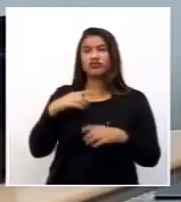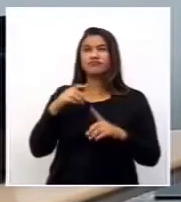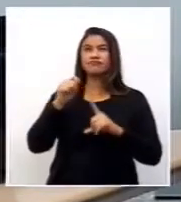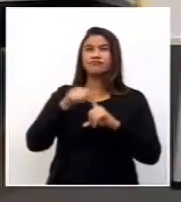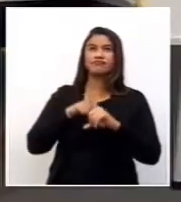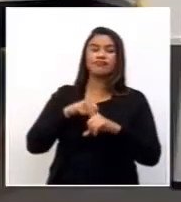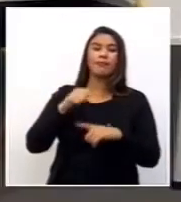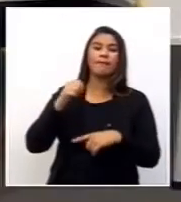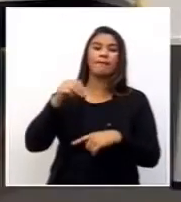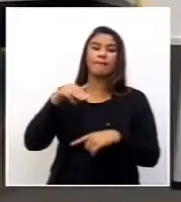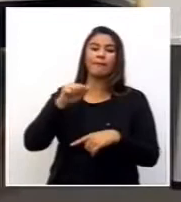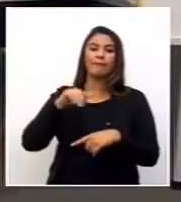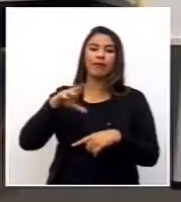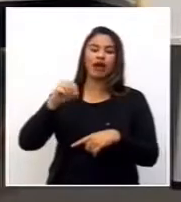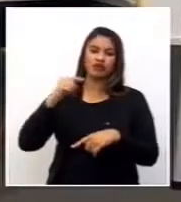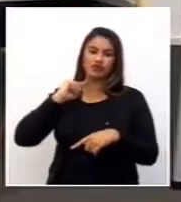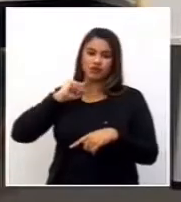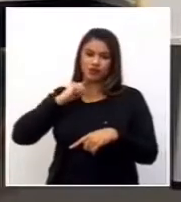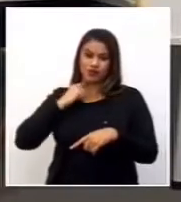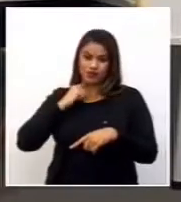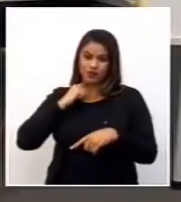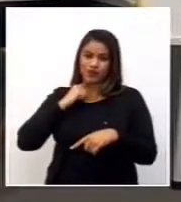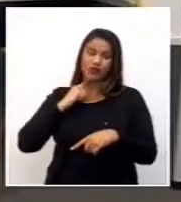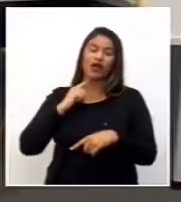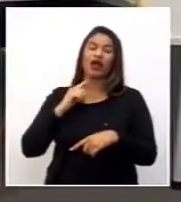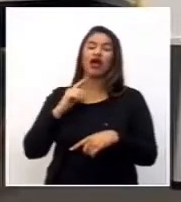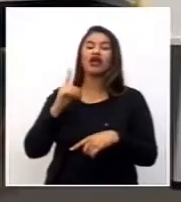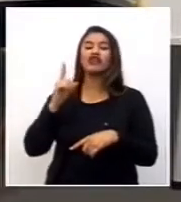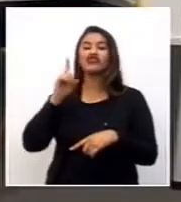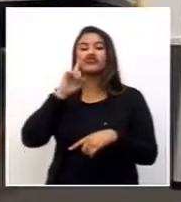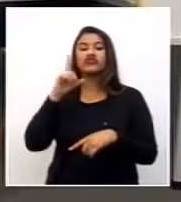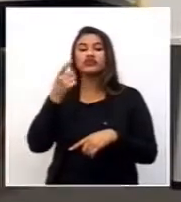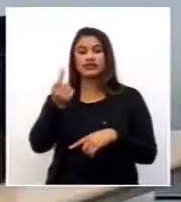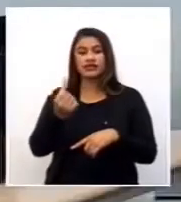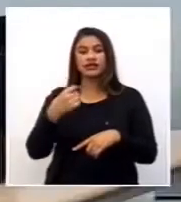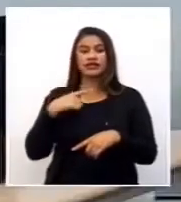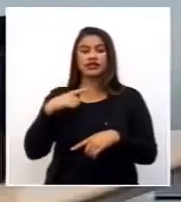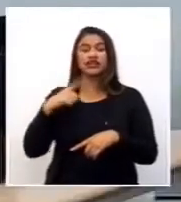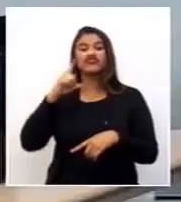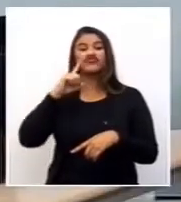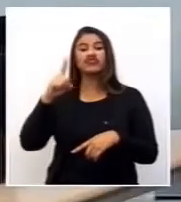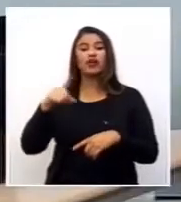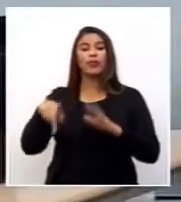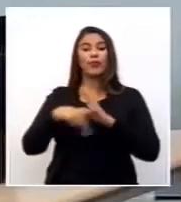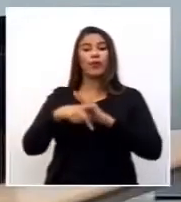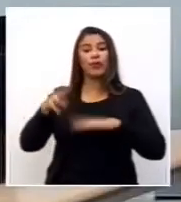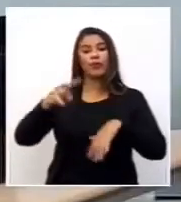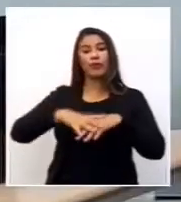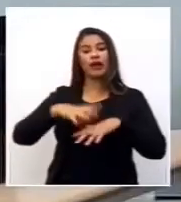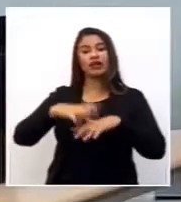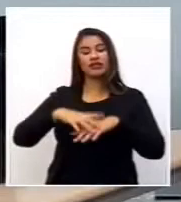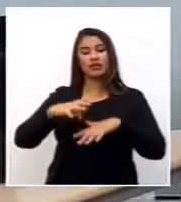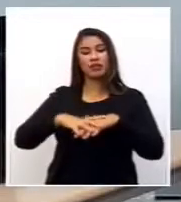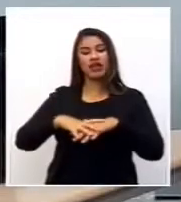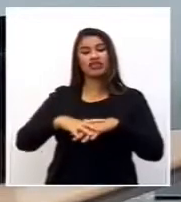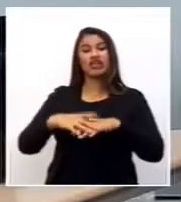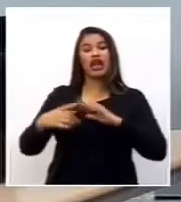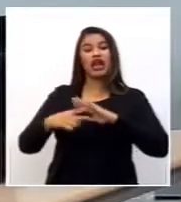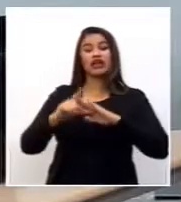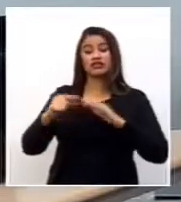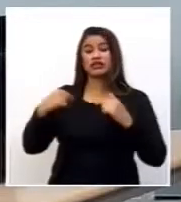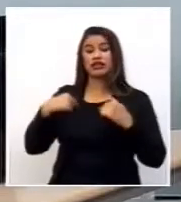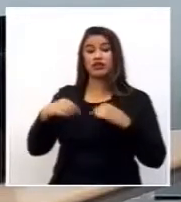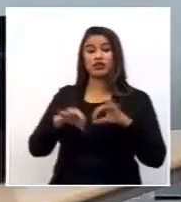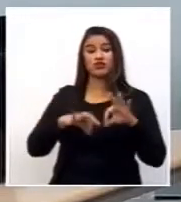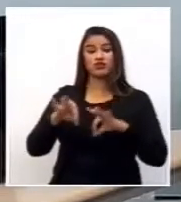que era comemorado o Dia Nacional da Matemática, dia 6, e assim, junto com meus alunos, eu criava um ambiente, né, de aprendizagem, onde nós